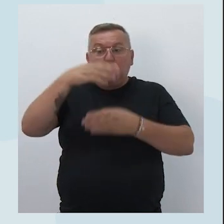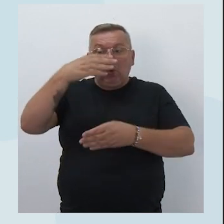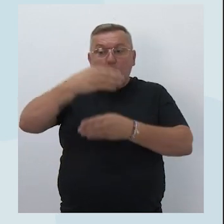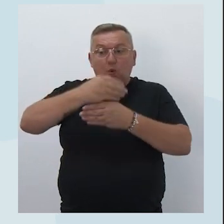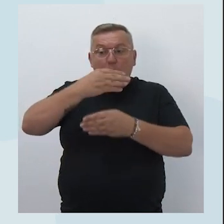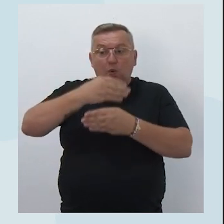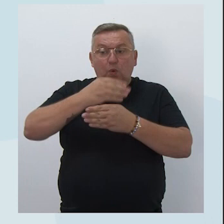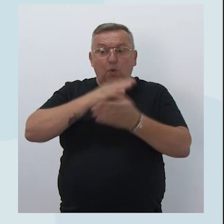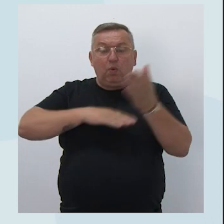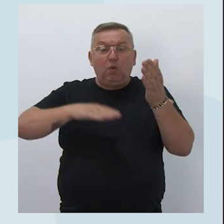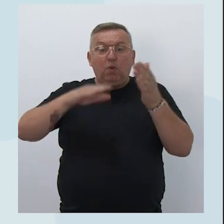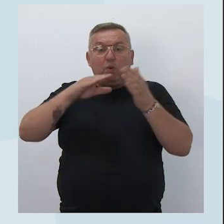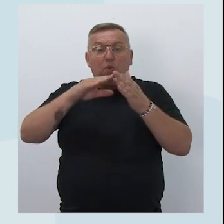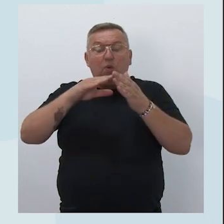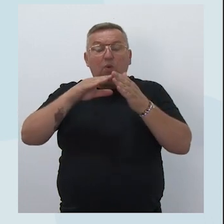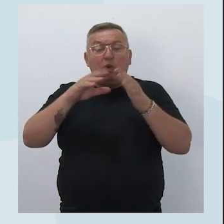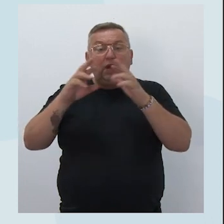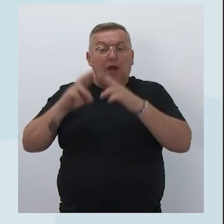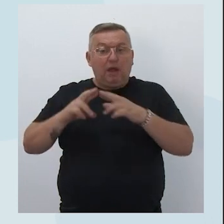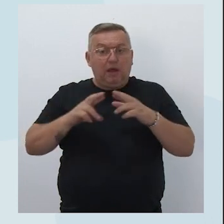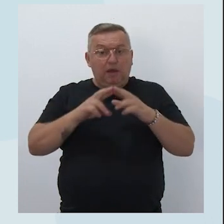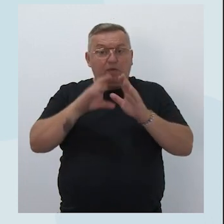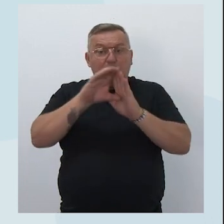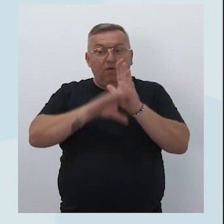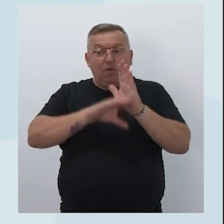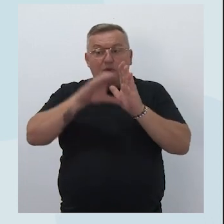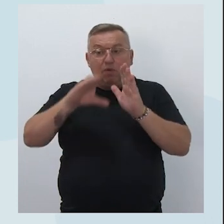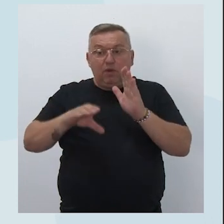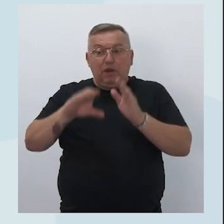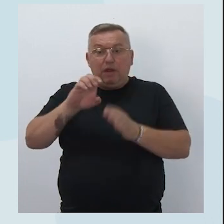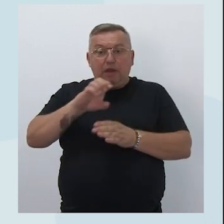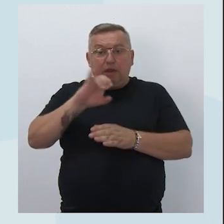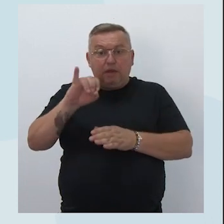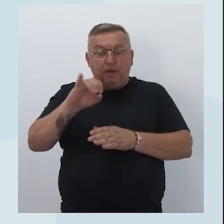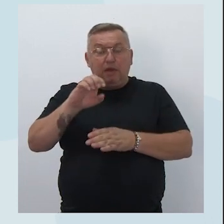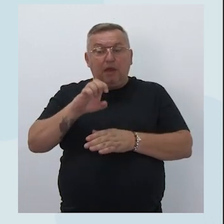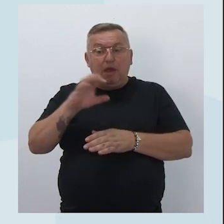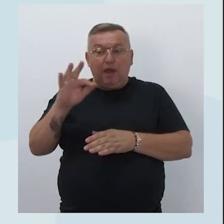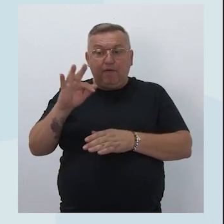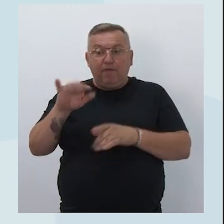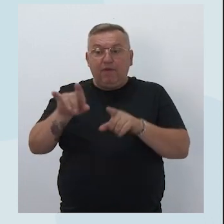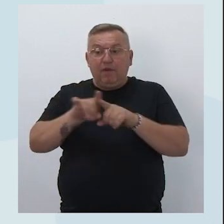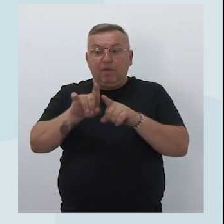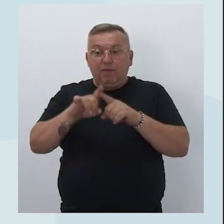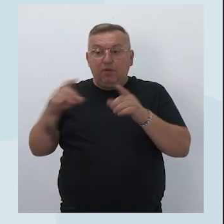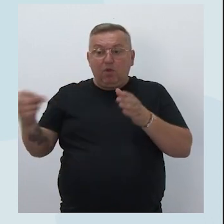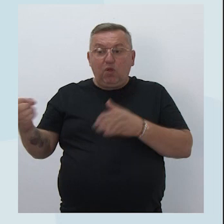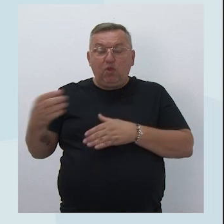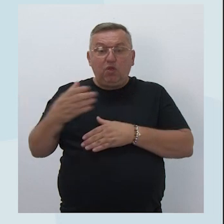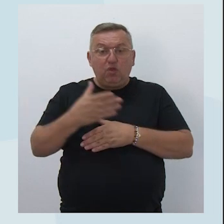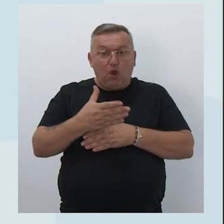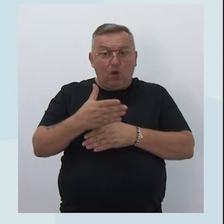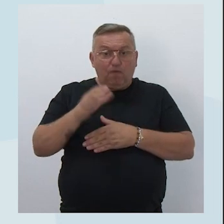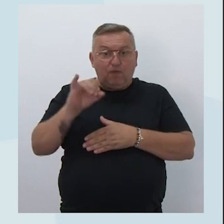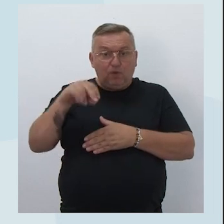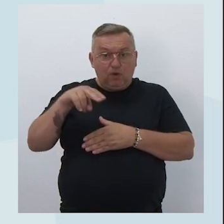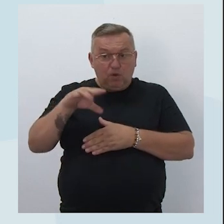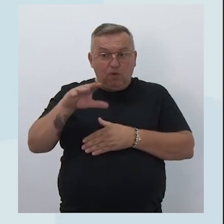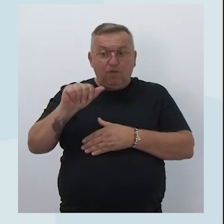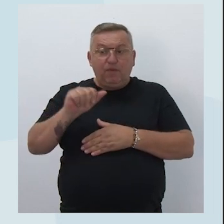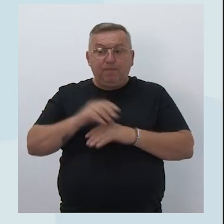implementamos então toda a rede, o currículo EIF, foi incluído na grade curricular os componentes do